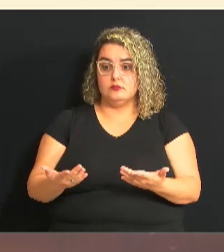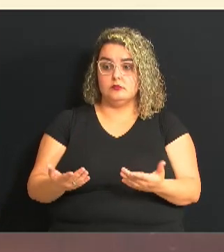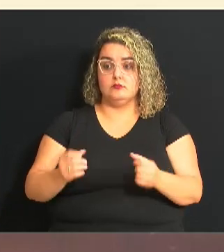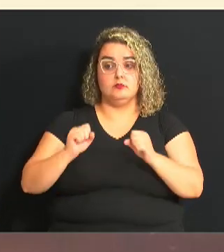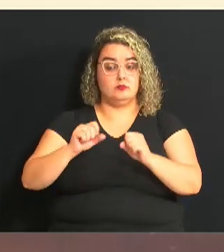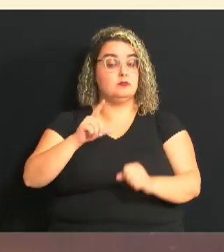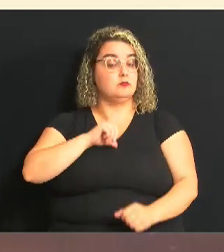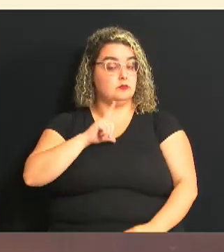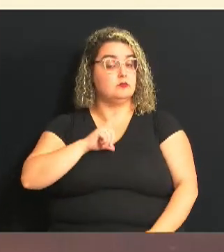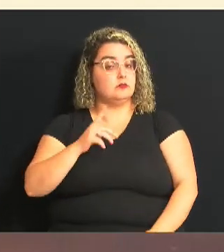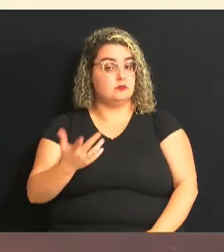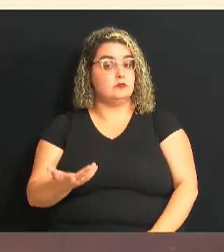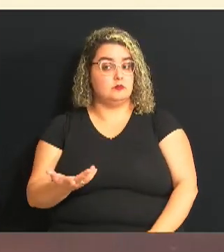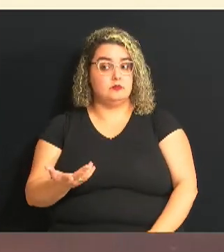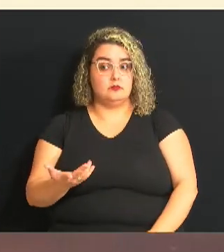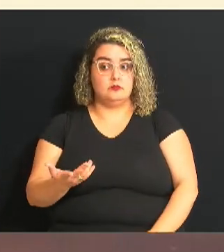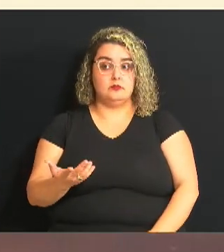ter